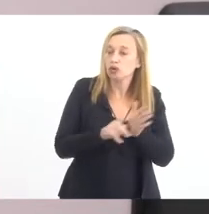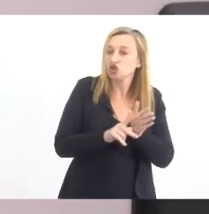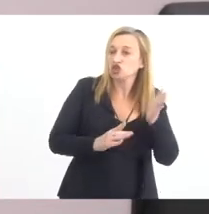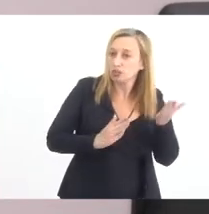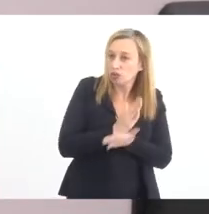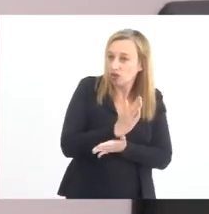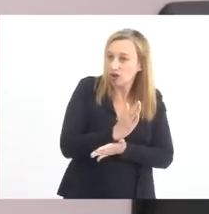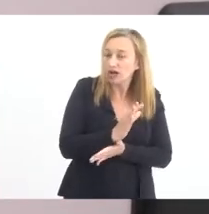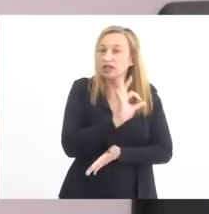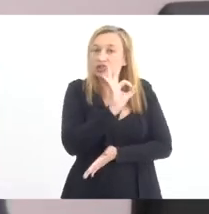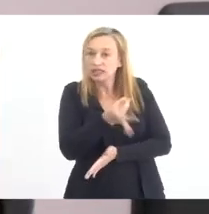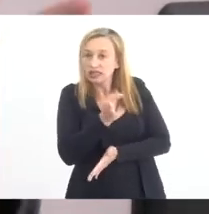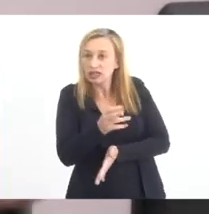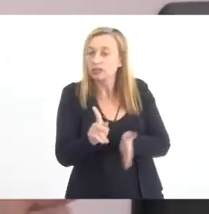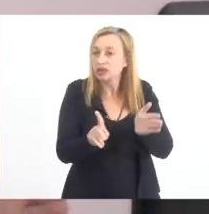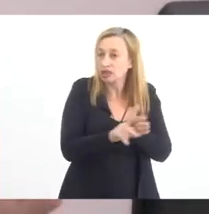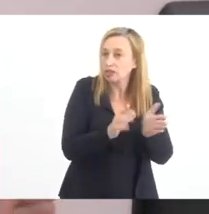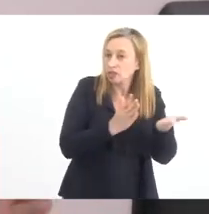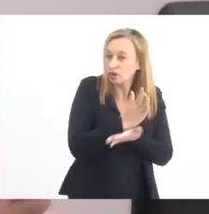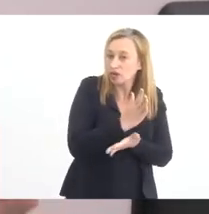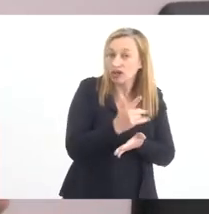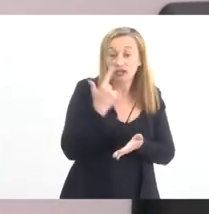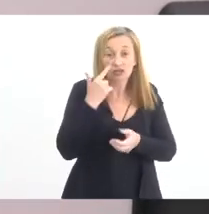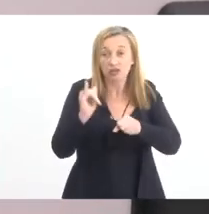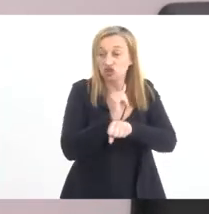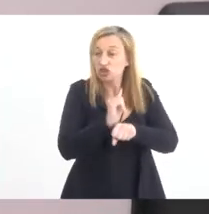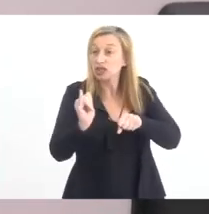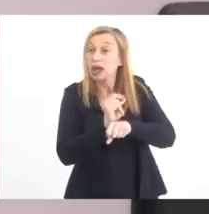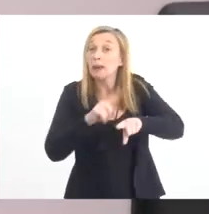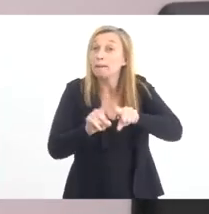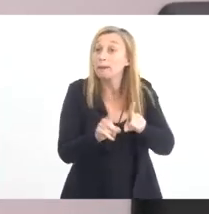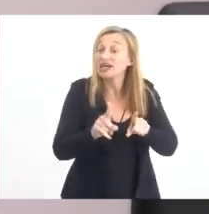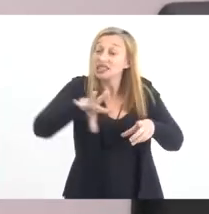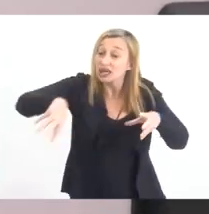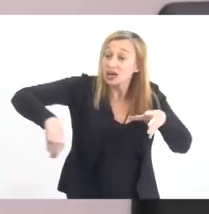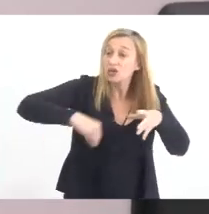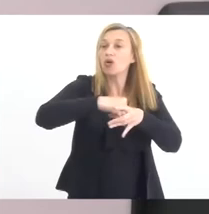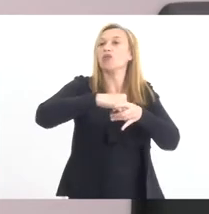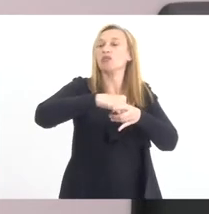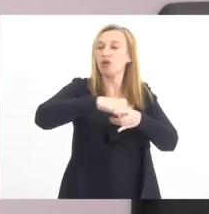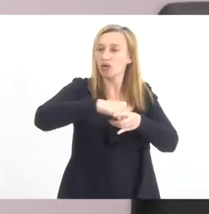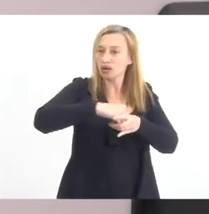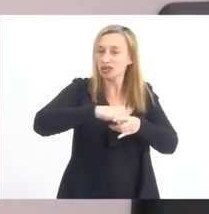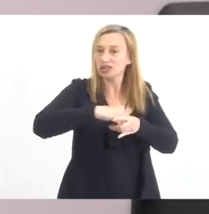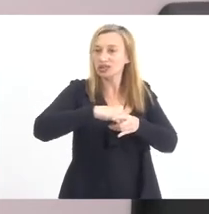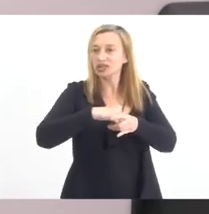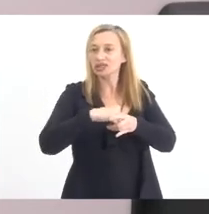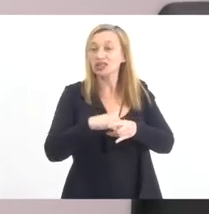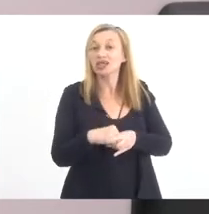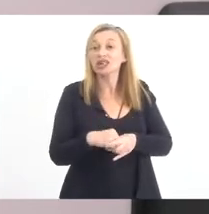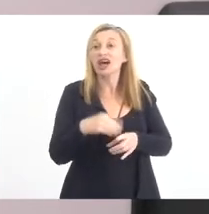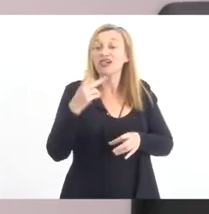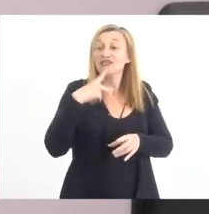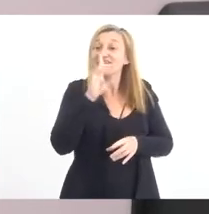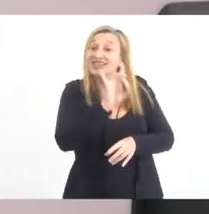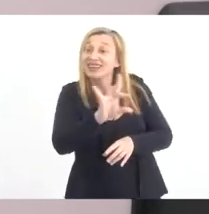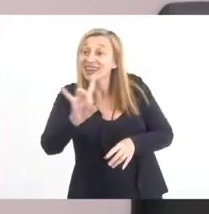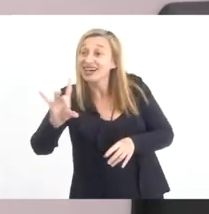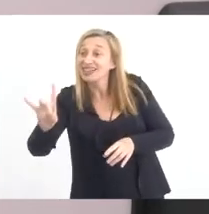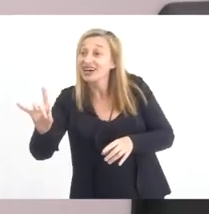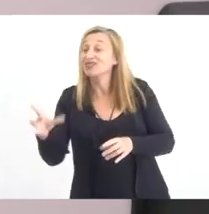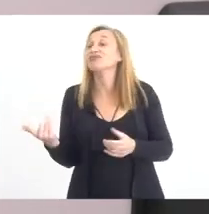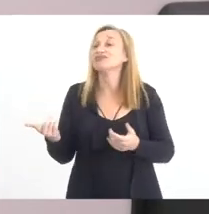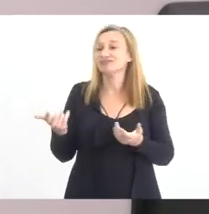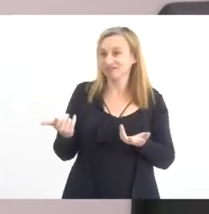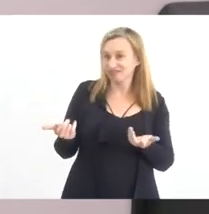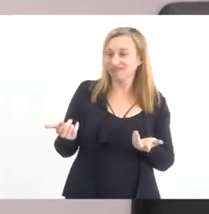obviamente, se ele for aprovado, vai prevalecer uma estratégia, mas que ele incorpore elementos das falas de quem hoje está contrário, porque